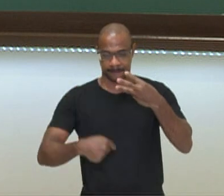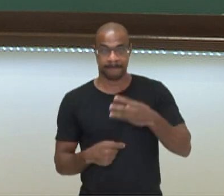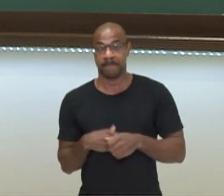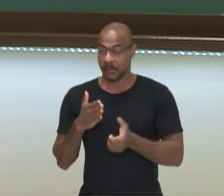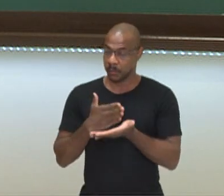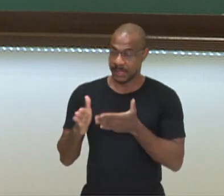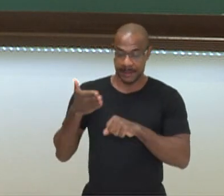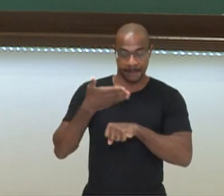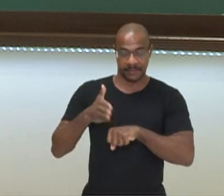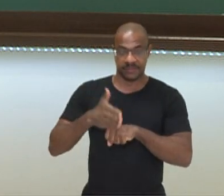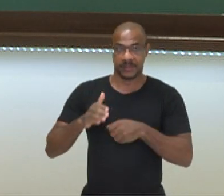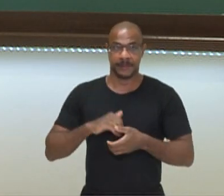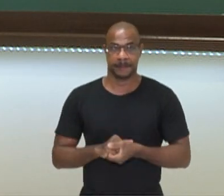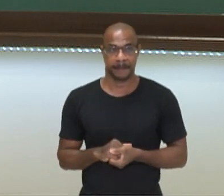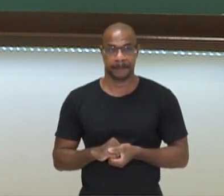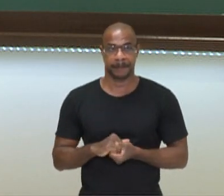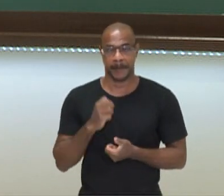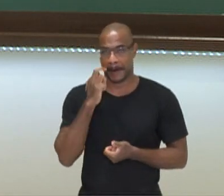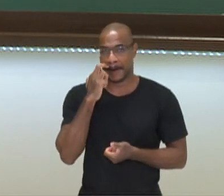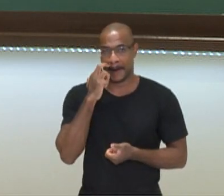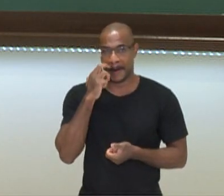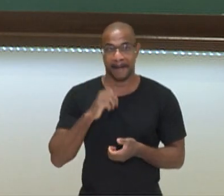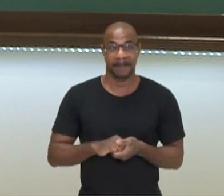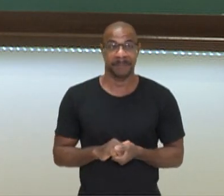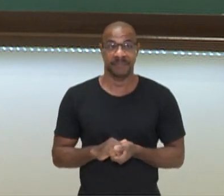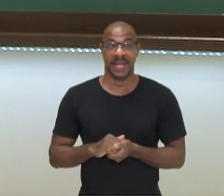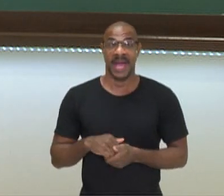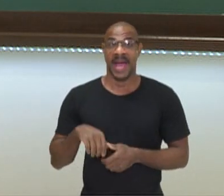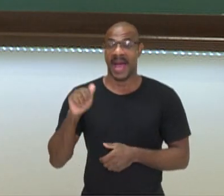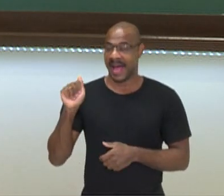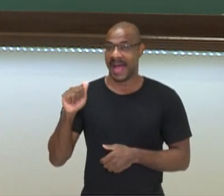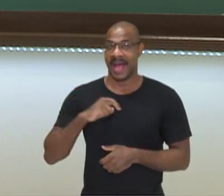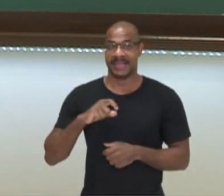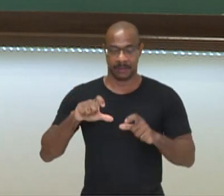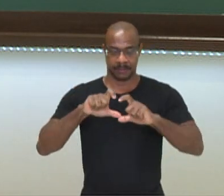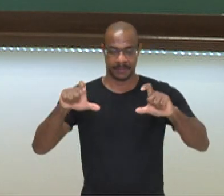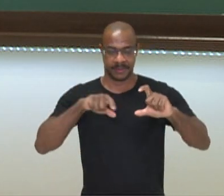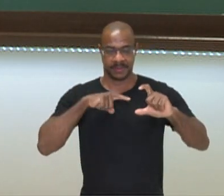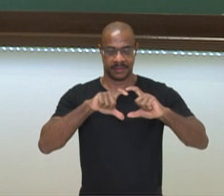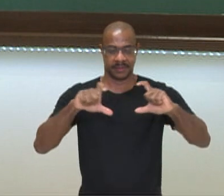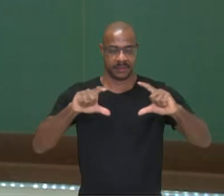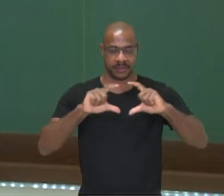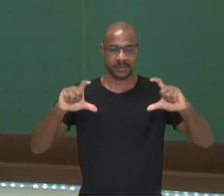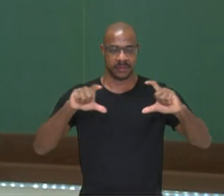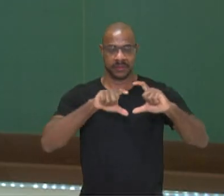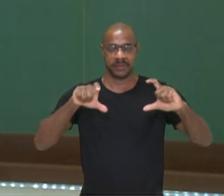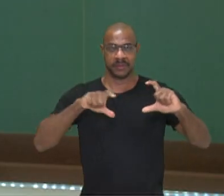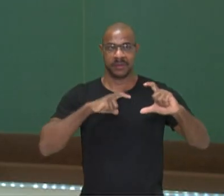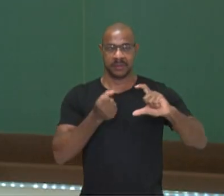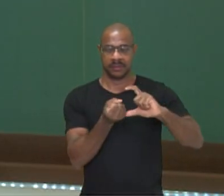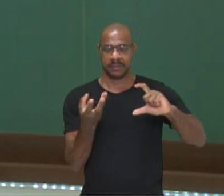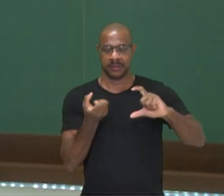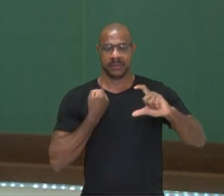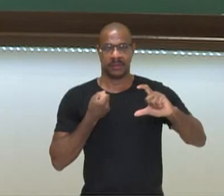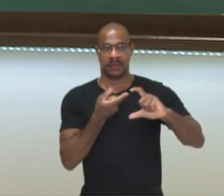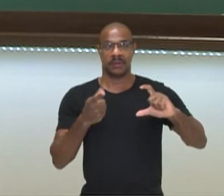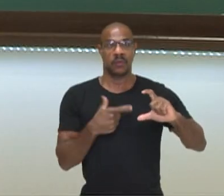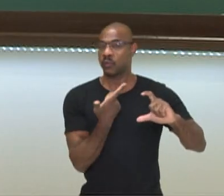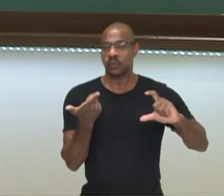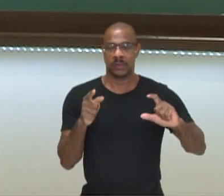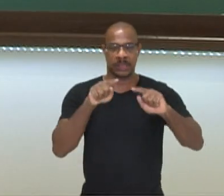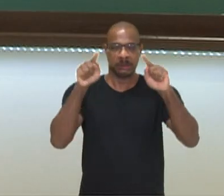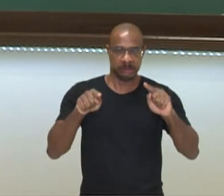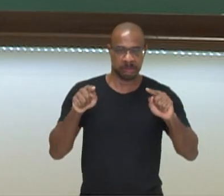praticando. Essa letra A tem uma expressão e nessa expressão não tem nenhum sinal